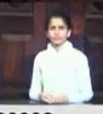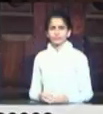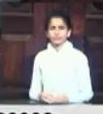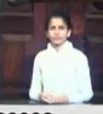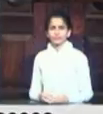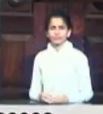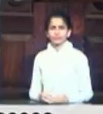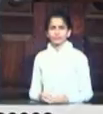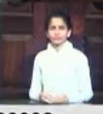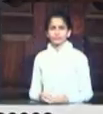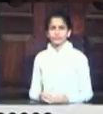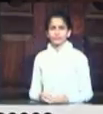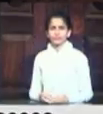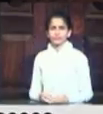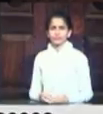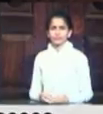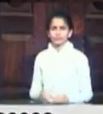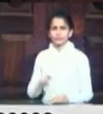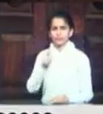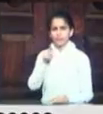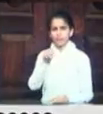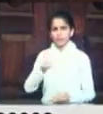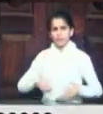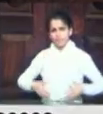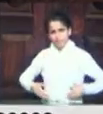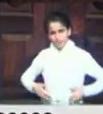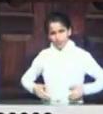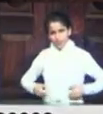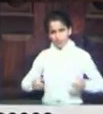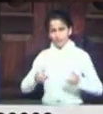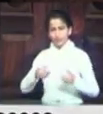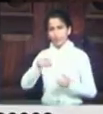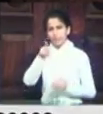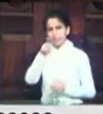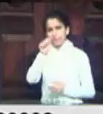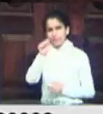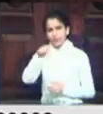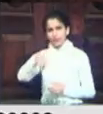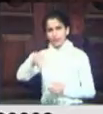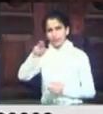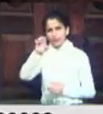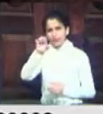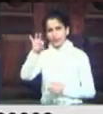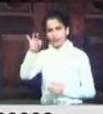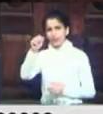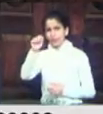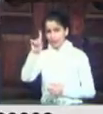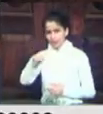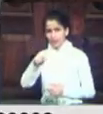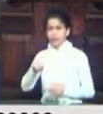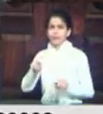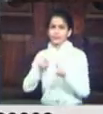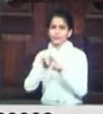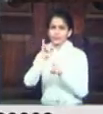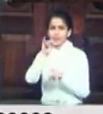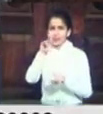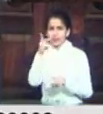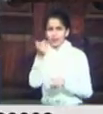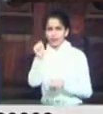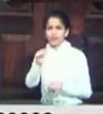Essas Paquetá e Ilha Grande, acredito eu, que a mensagem vai ser derrotada. Não tem como aperfeiçoar.